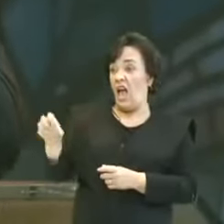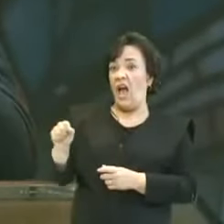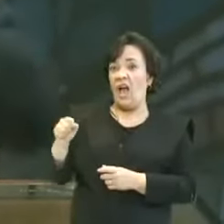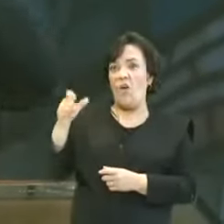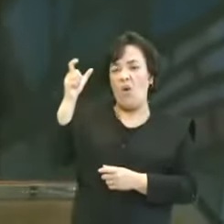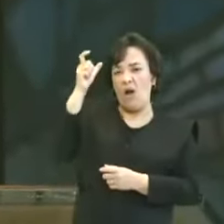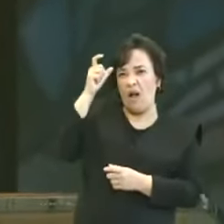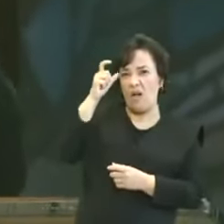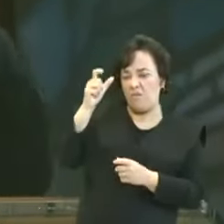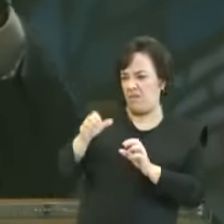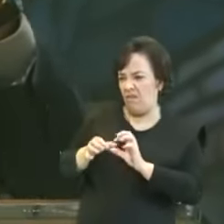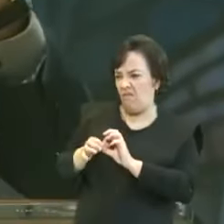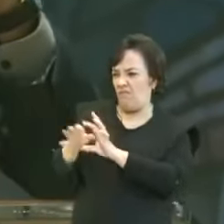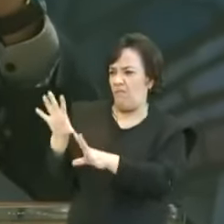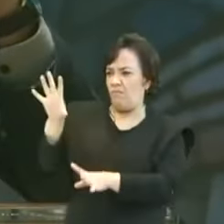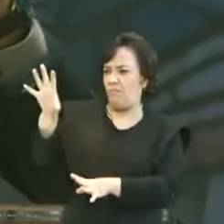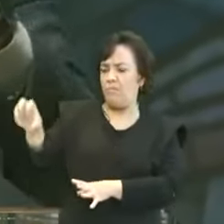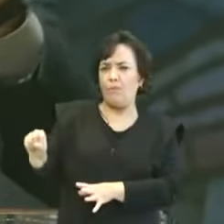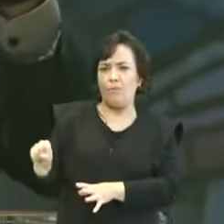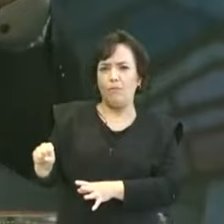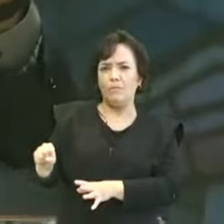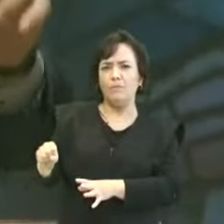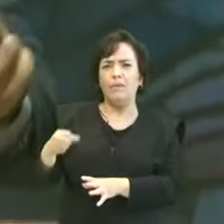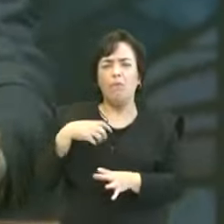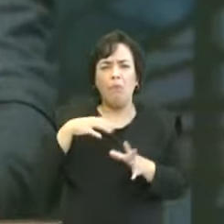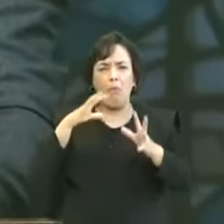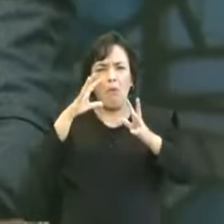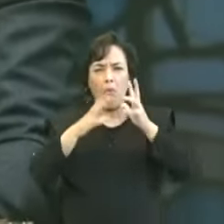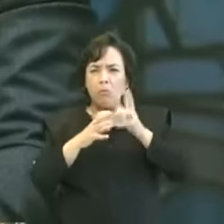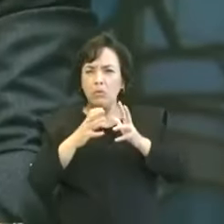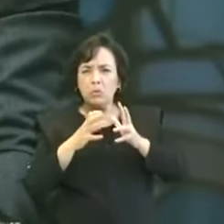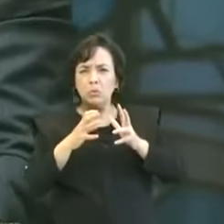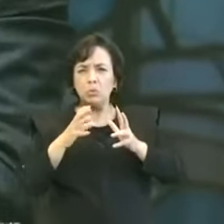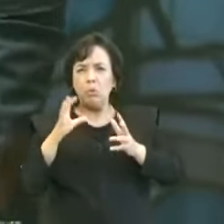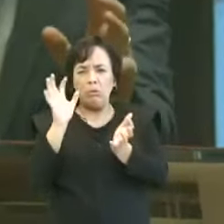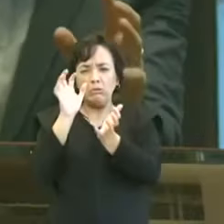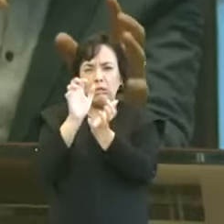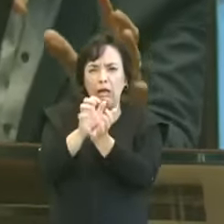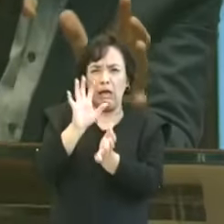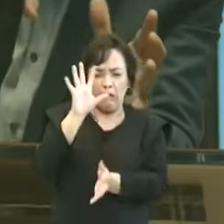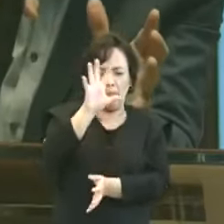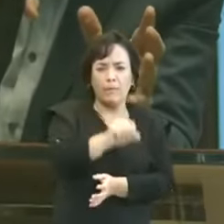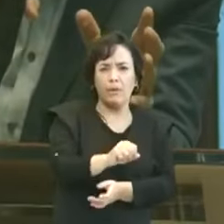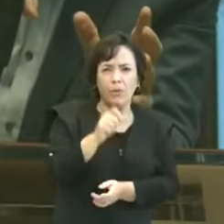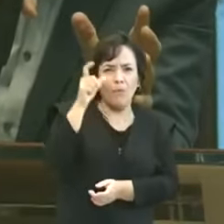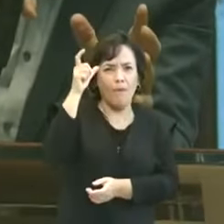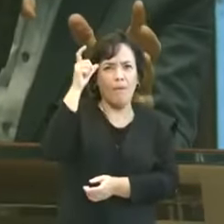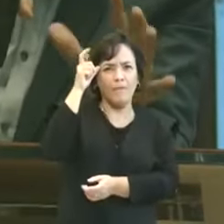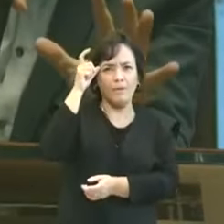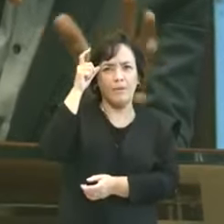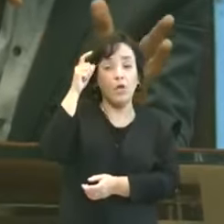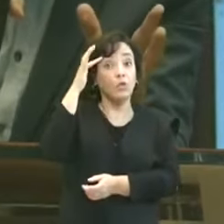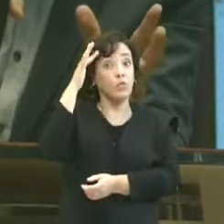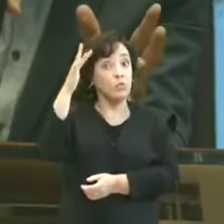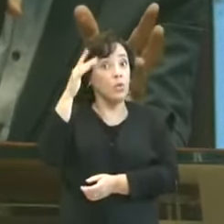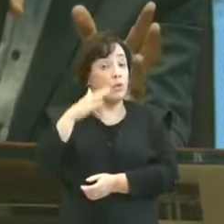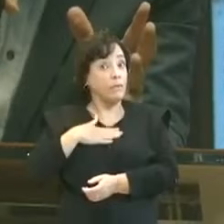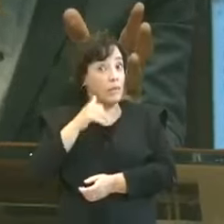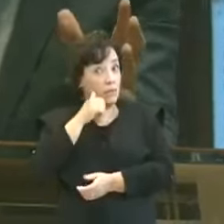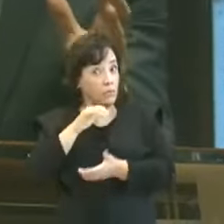cabrito, e eu salvo a minha esposa. Eu entendi claramente que, às vezes, sem